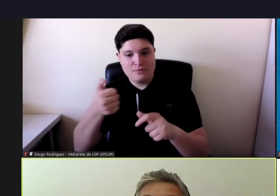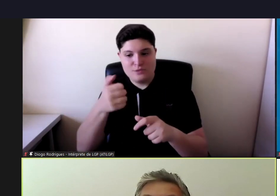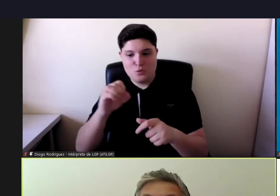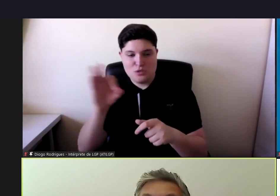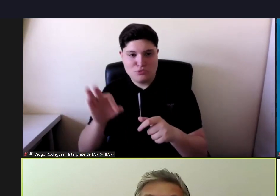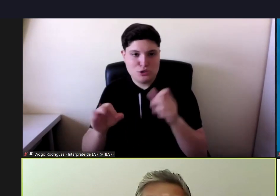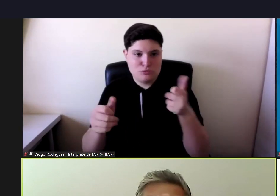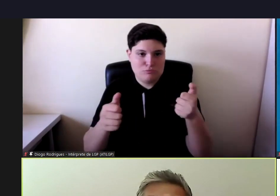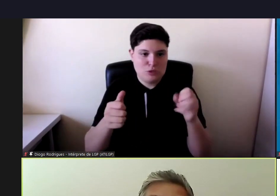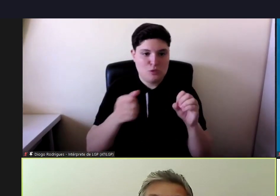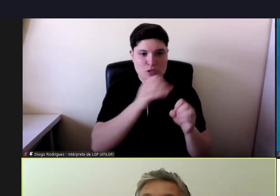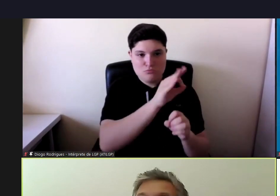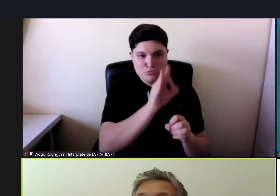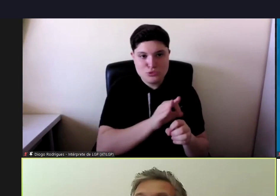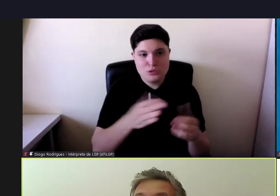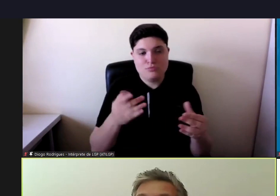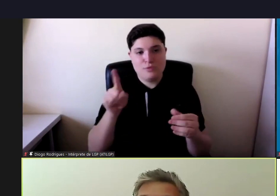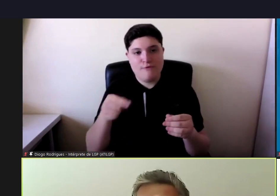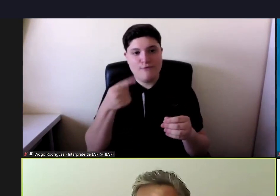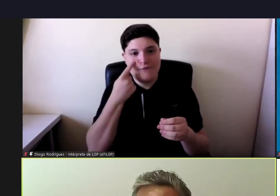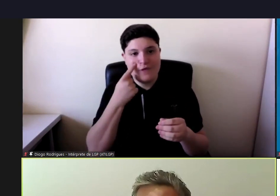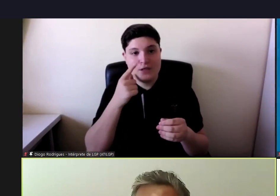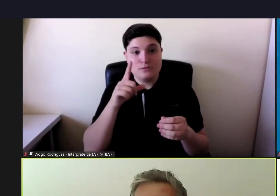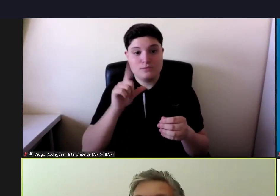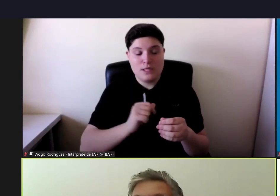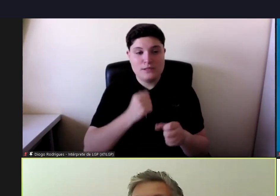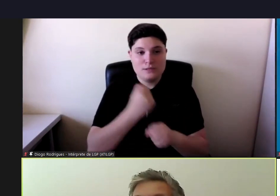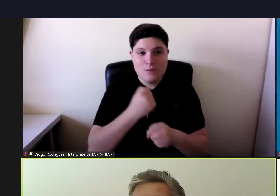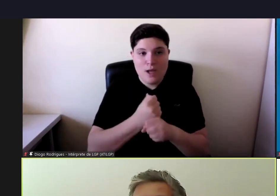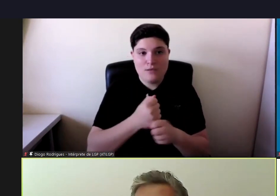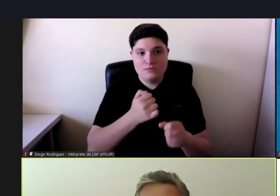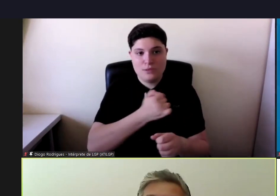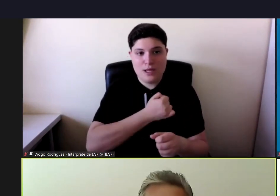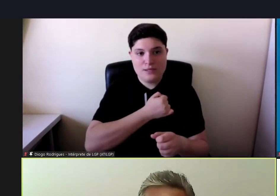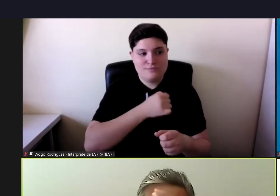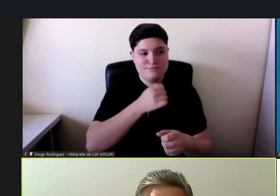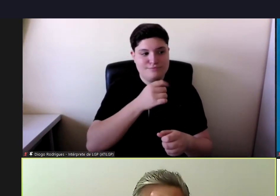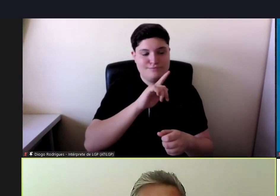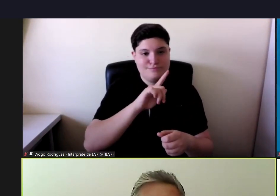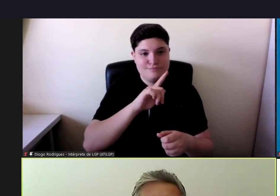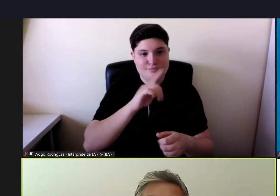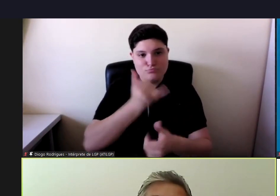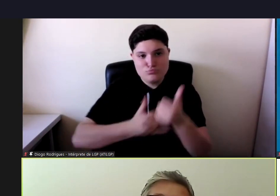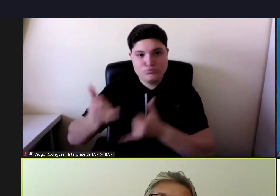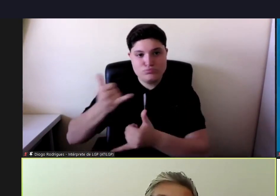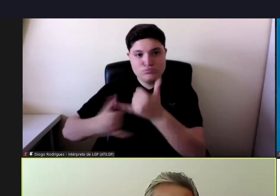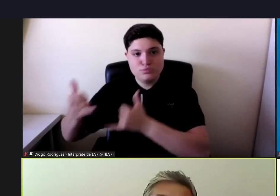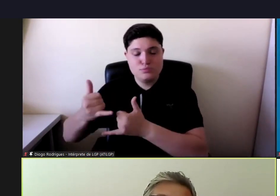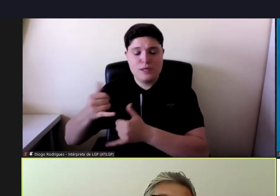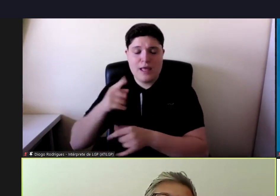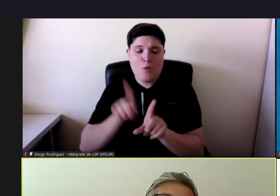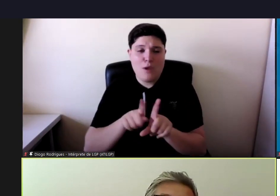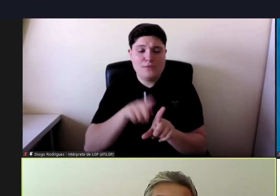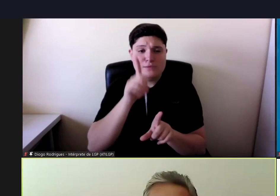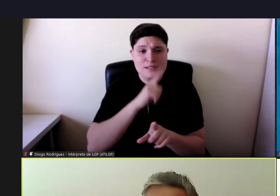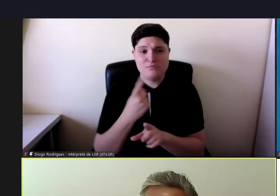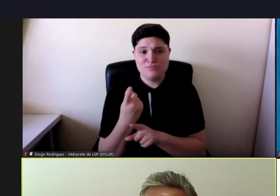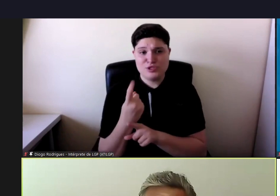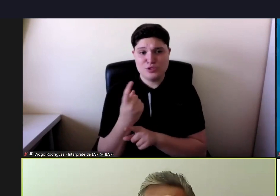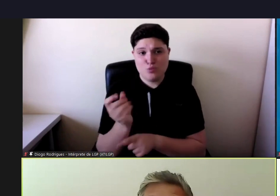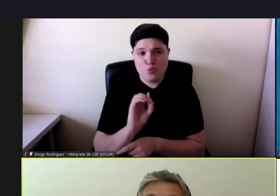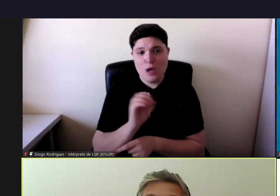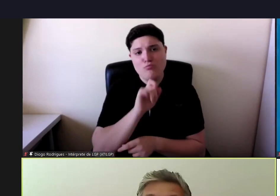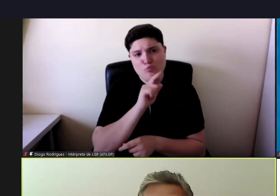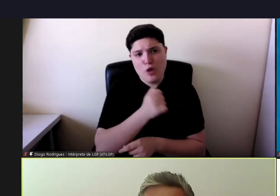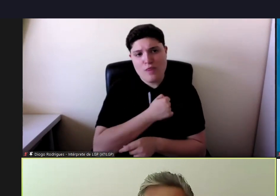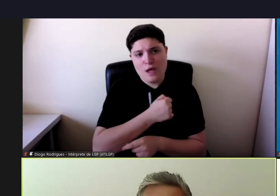chegar a essa conclusão, ainda hoje há quem tenha dúvidas. A primeira proposta, logo em 88, foi de considerar o